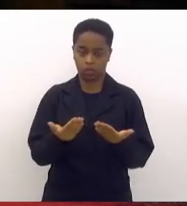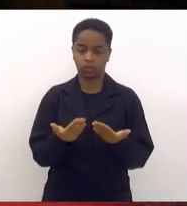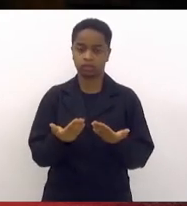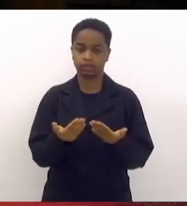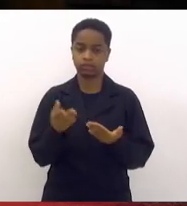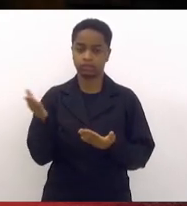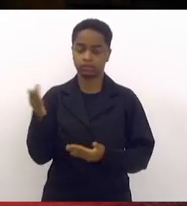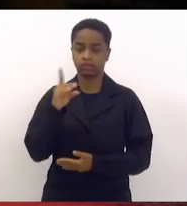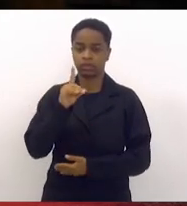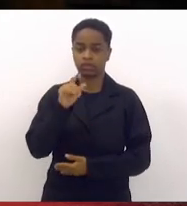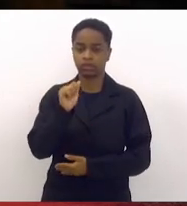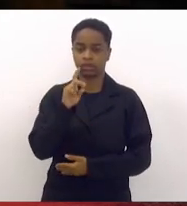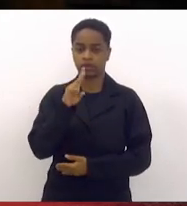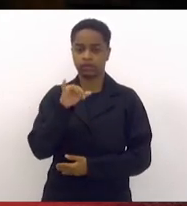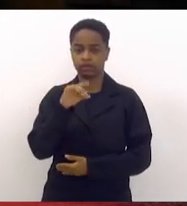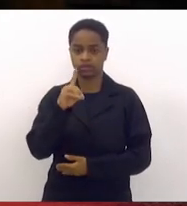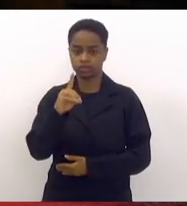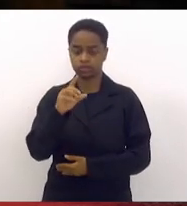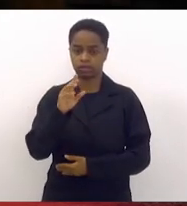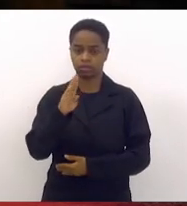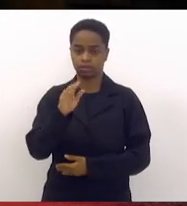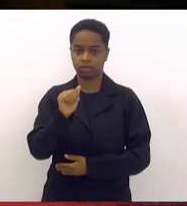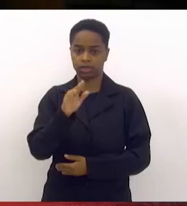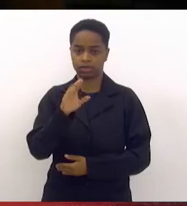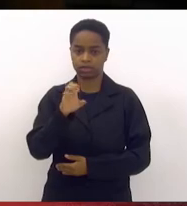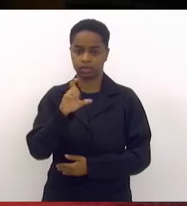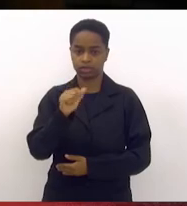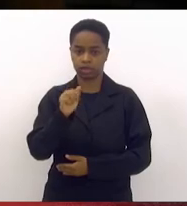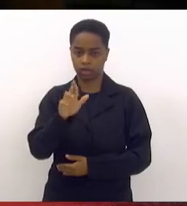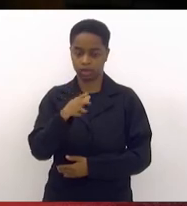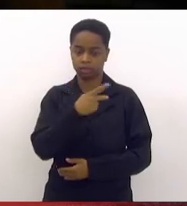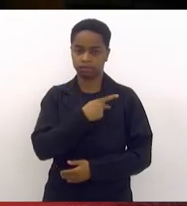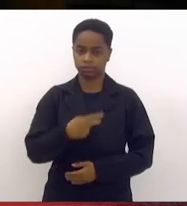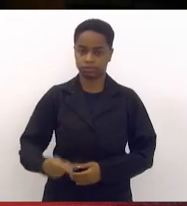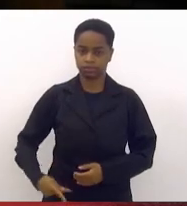senid para fazer uso da palavra presidente da